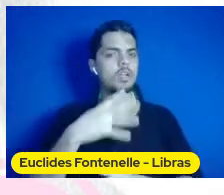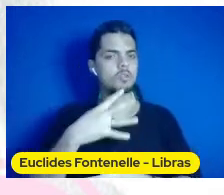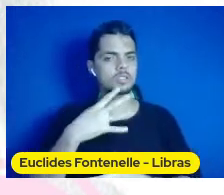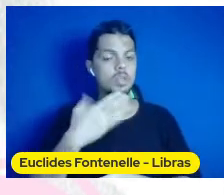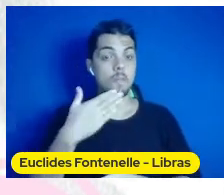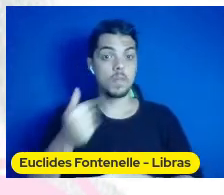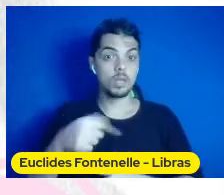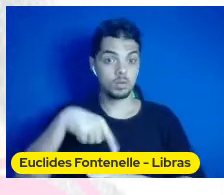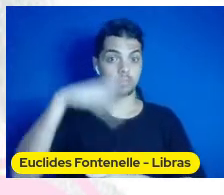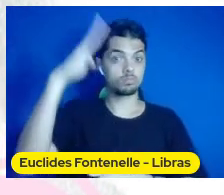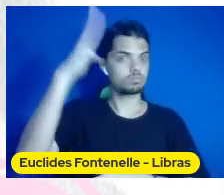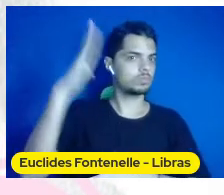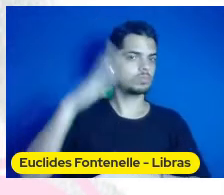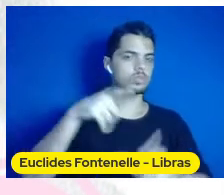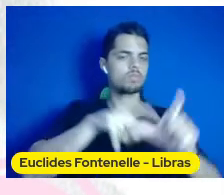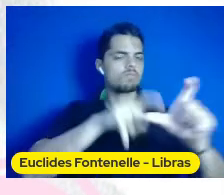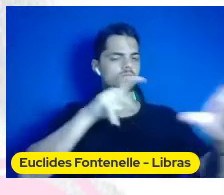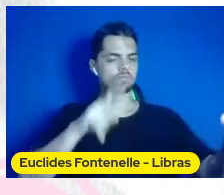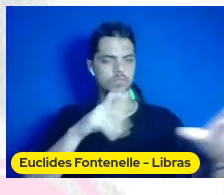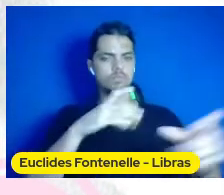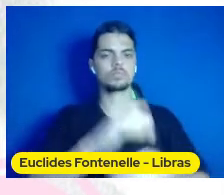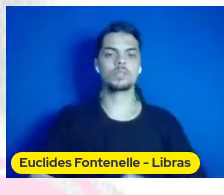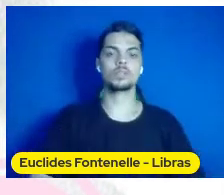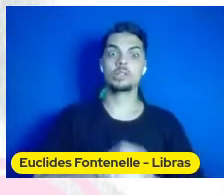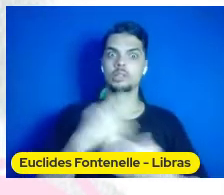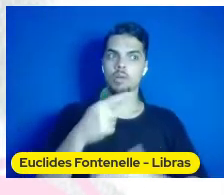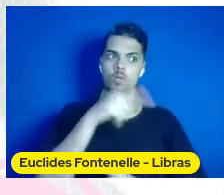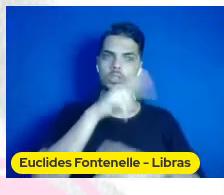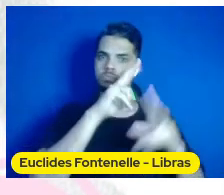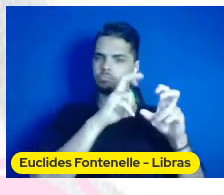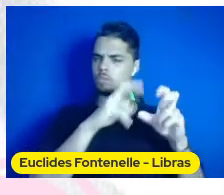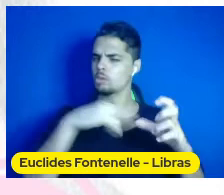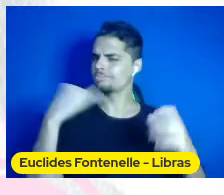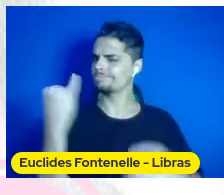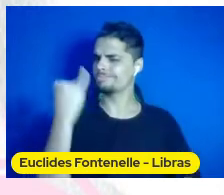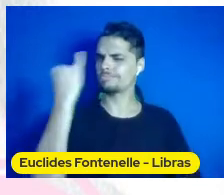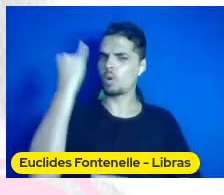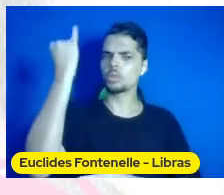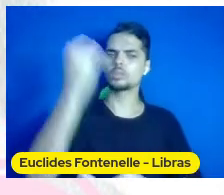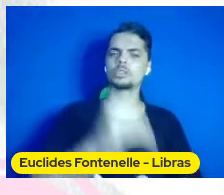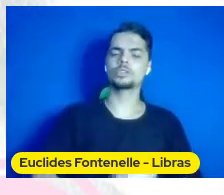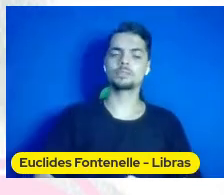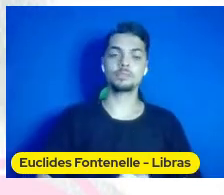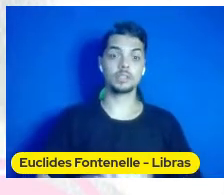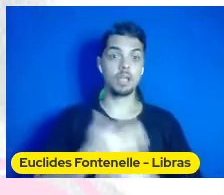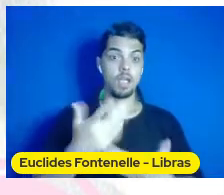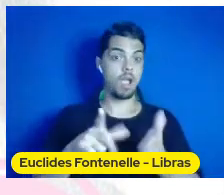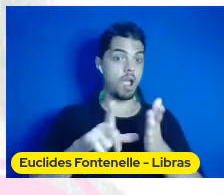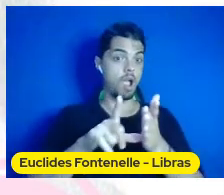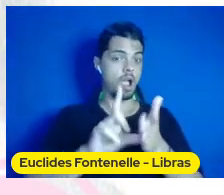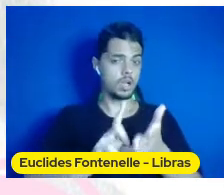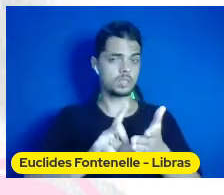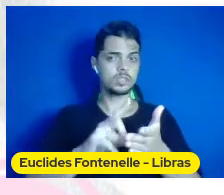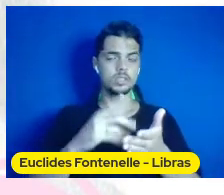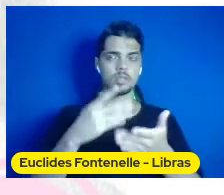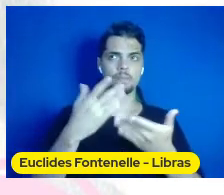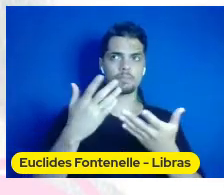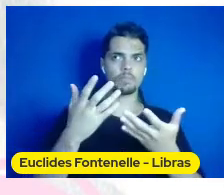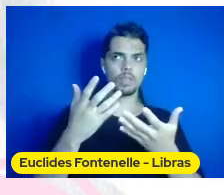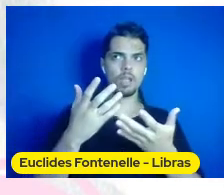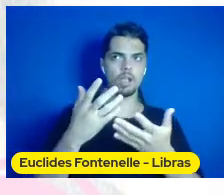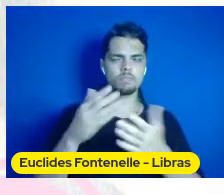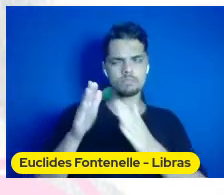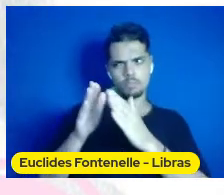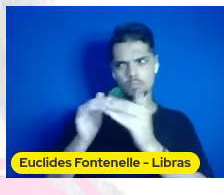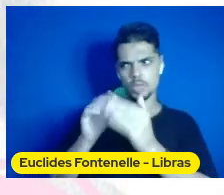é fundamental. Antes de mais nada, eu queria que vocês falassem um pouco, né? Conta um pouco para a gente